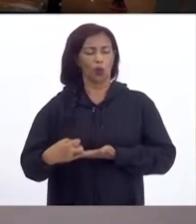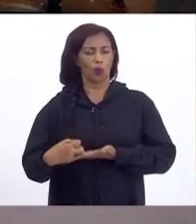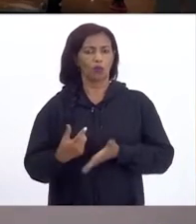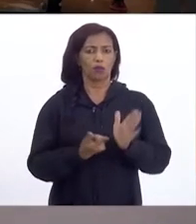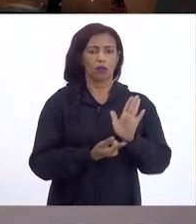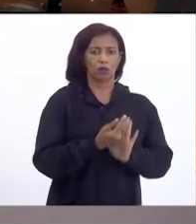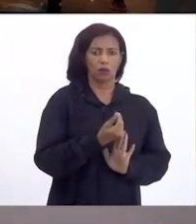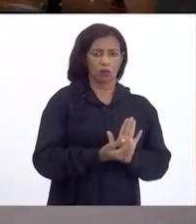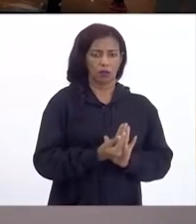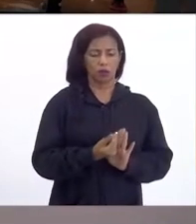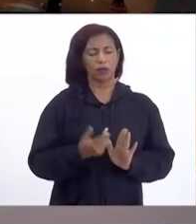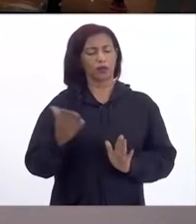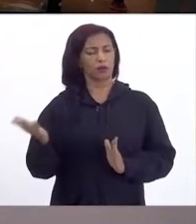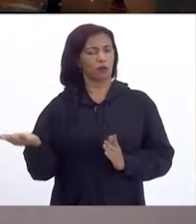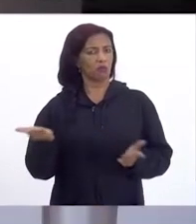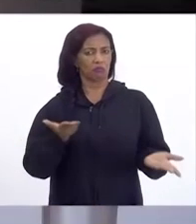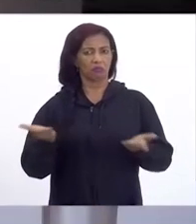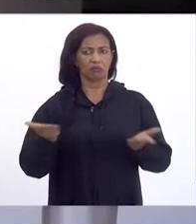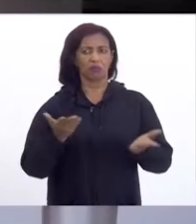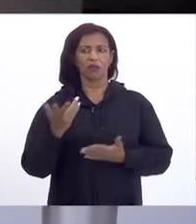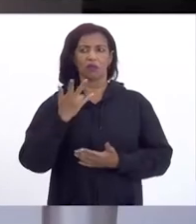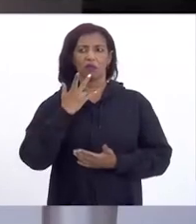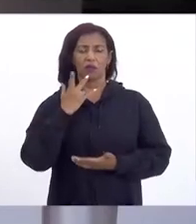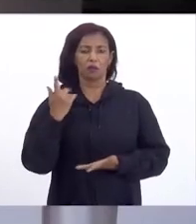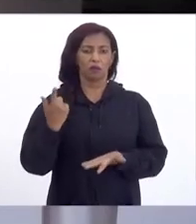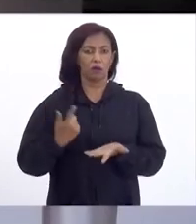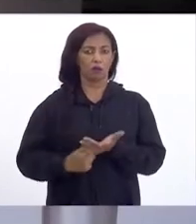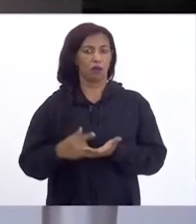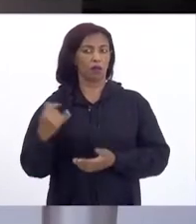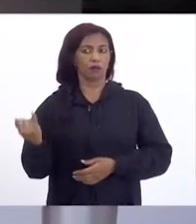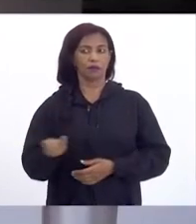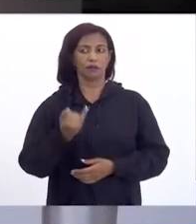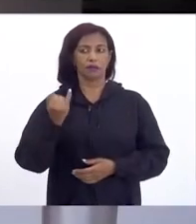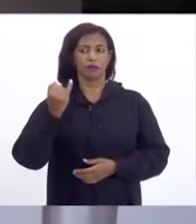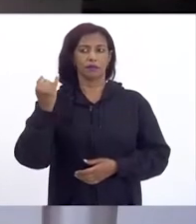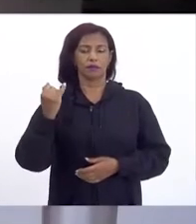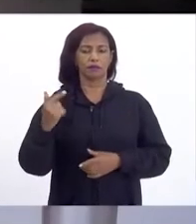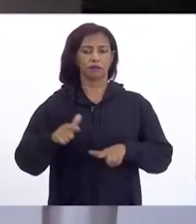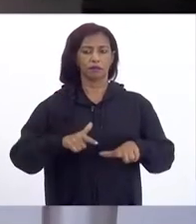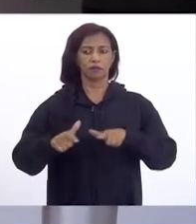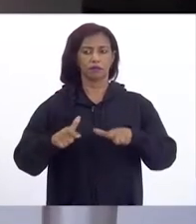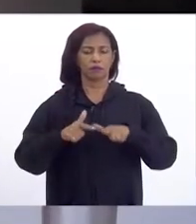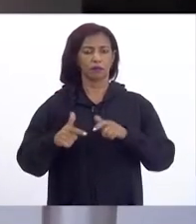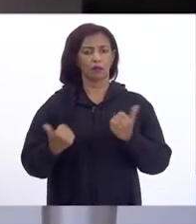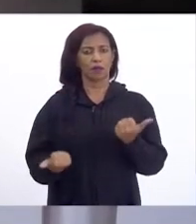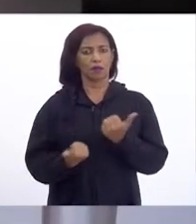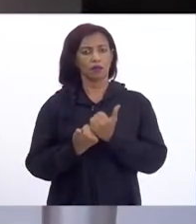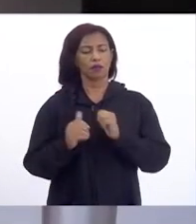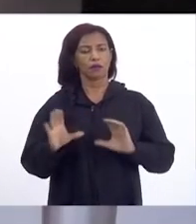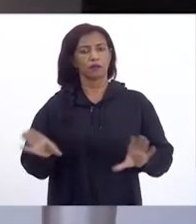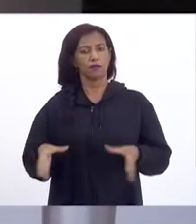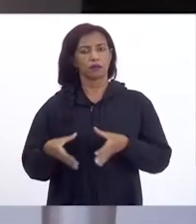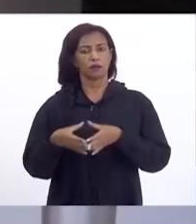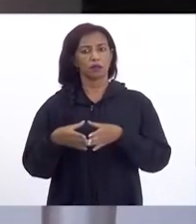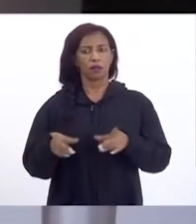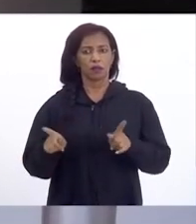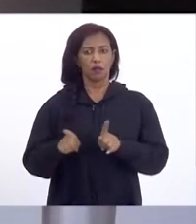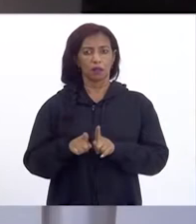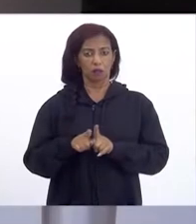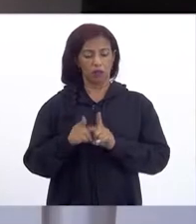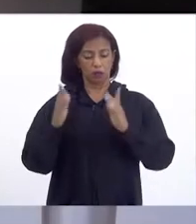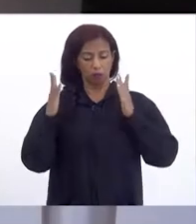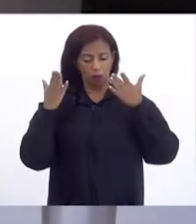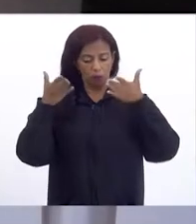Comissão de Orçamento, registrando aqui a importância do trabalho dessa subcomissão, sobretudo sob a